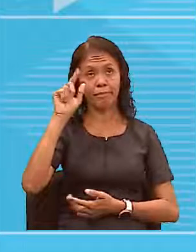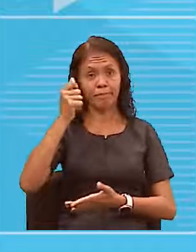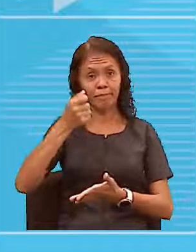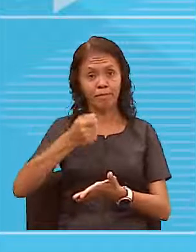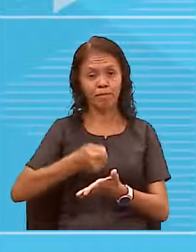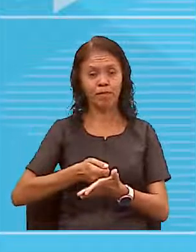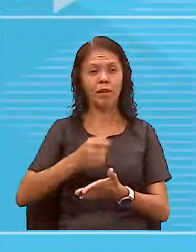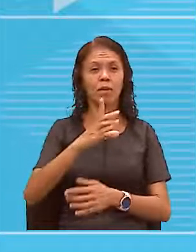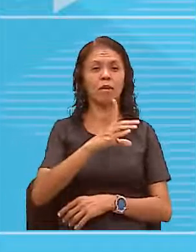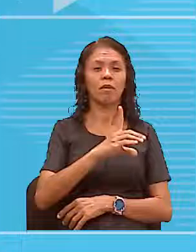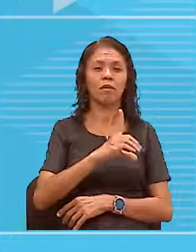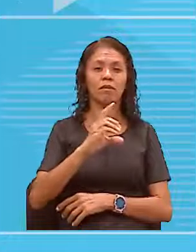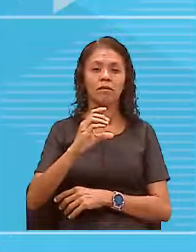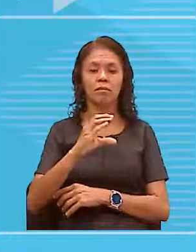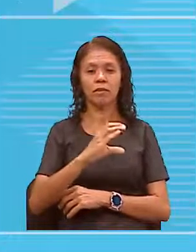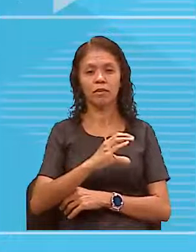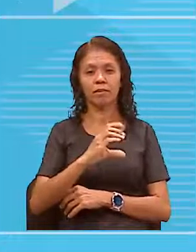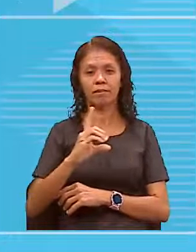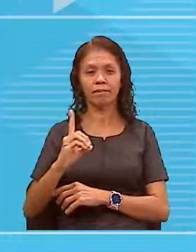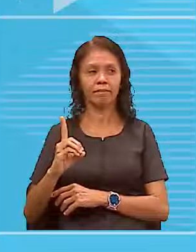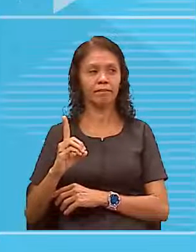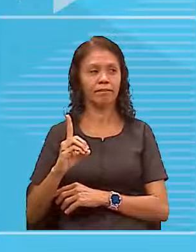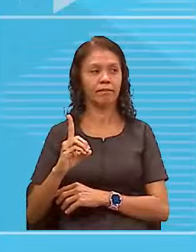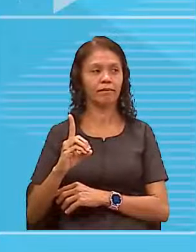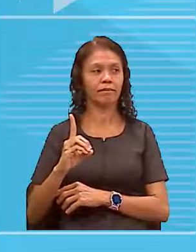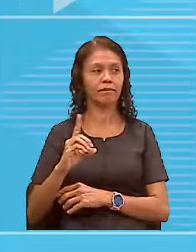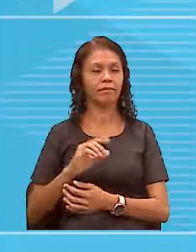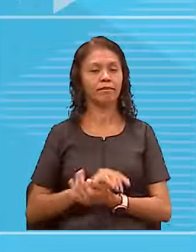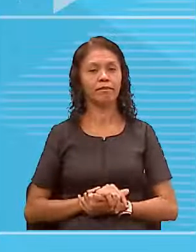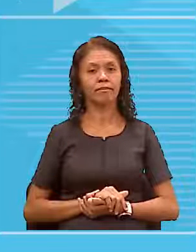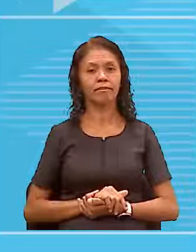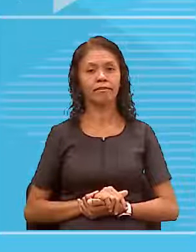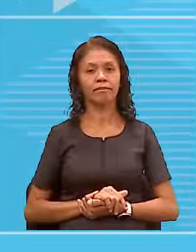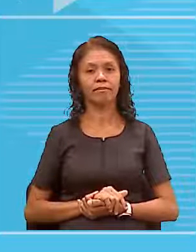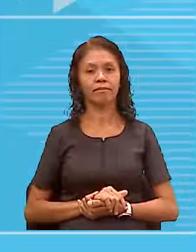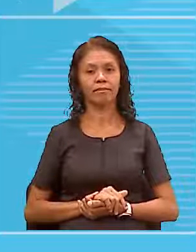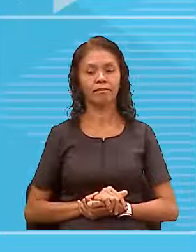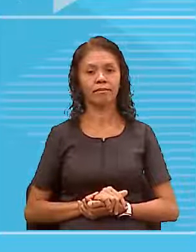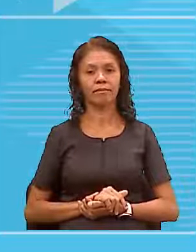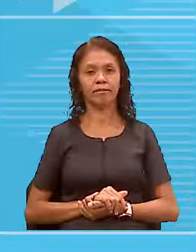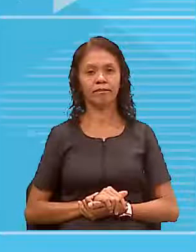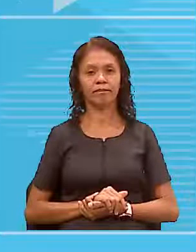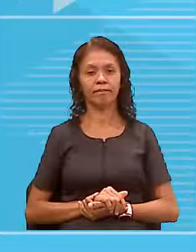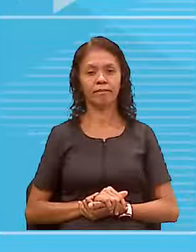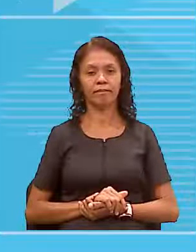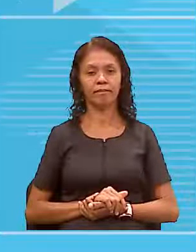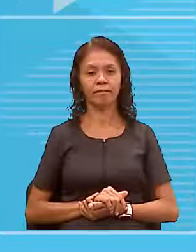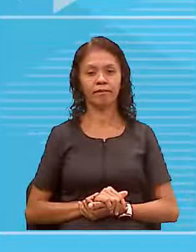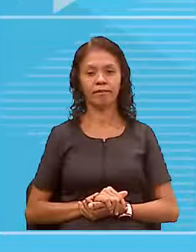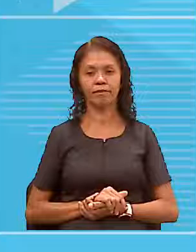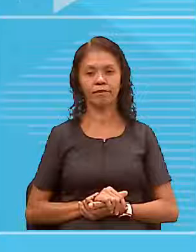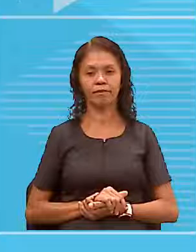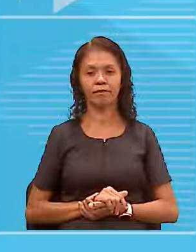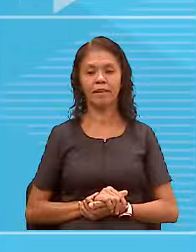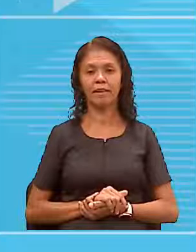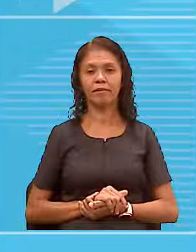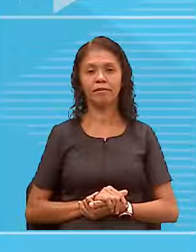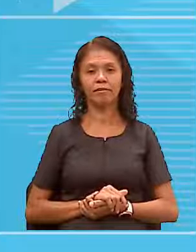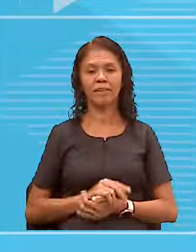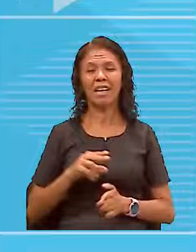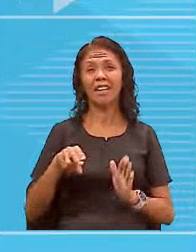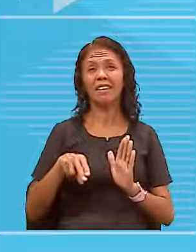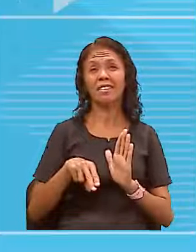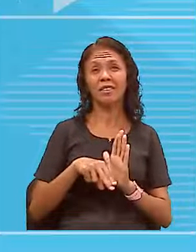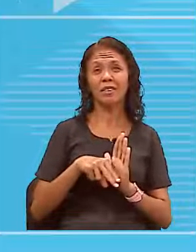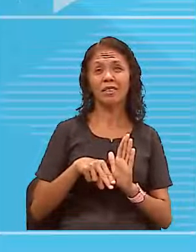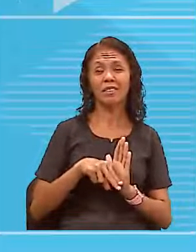escola, coordenador. Por que havendo a média da turma estar abaixo de 6?